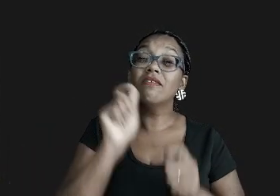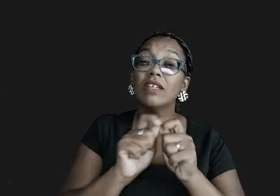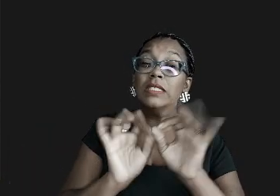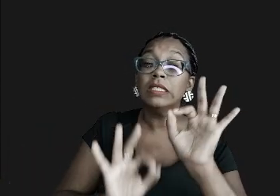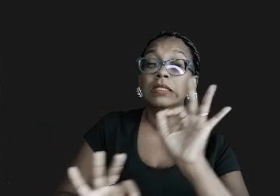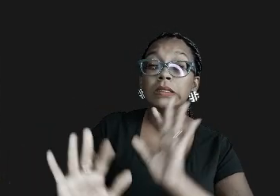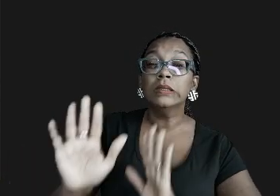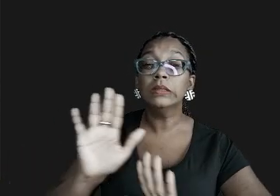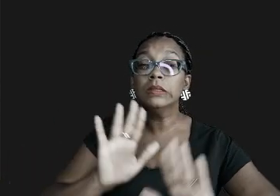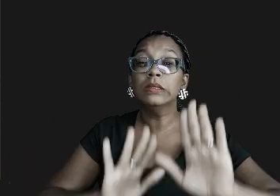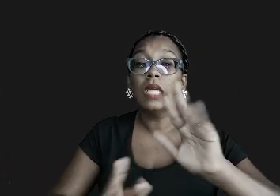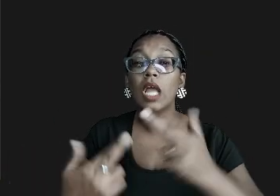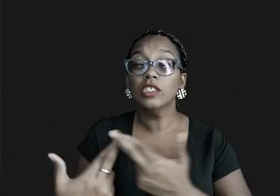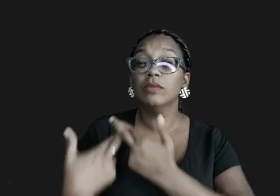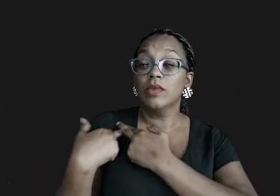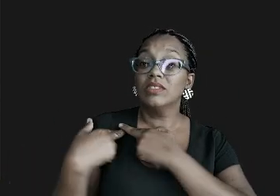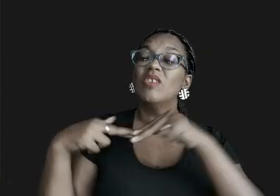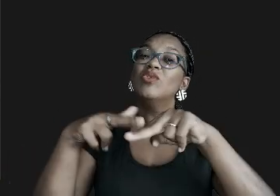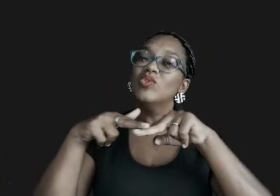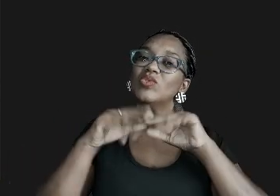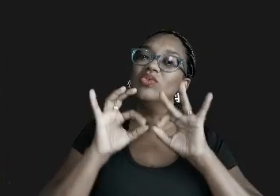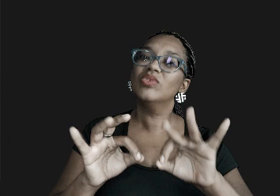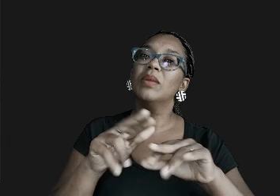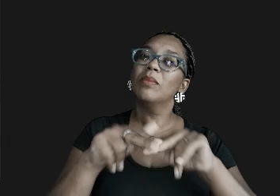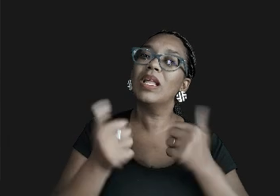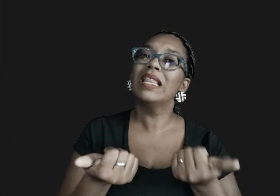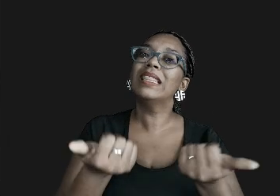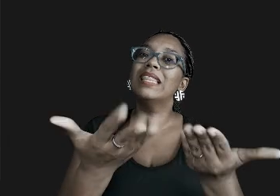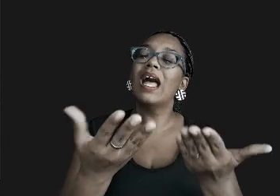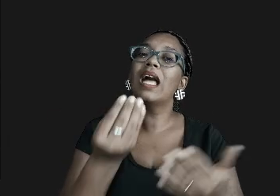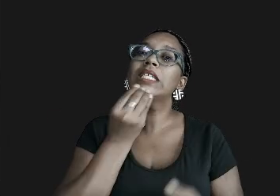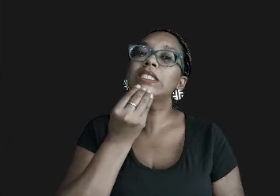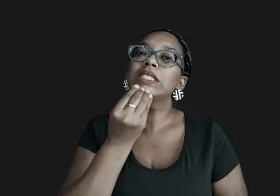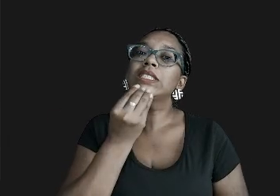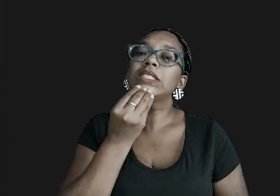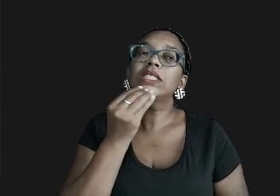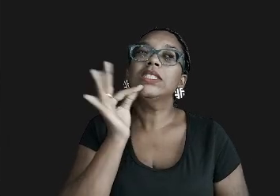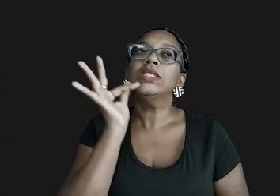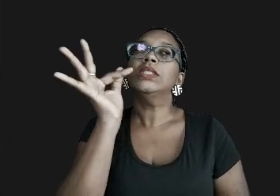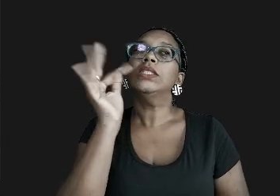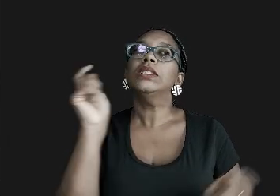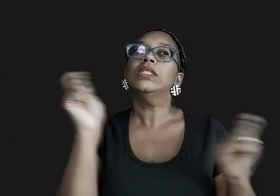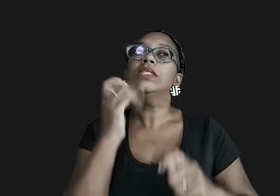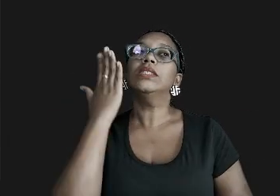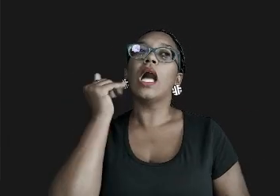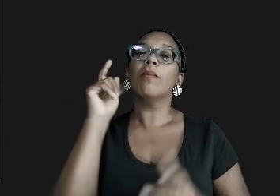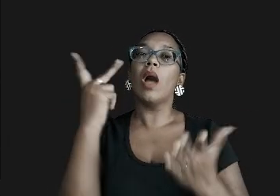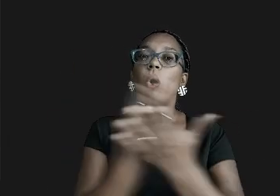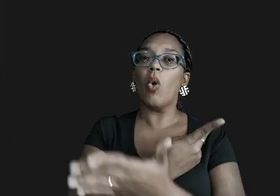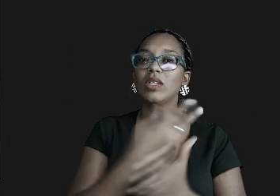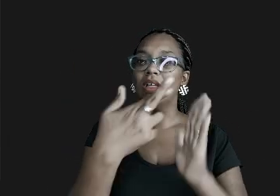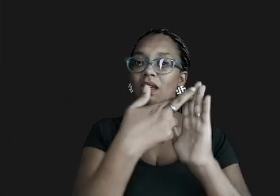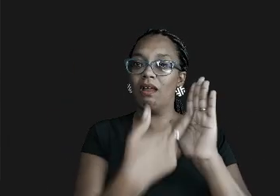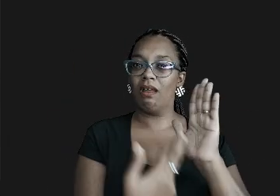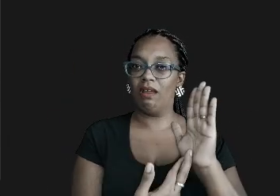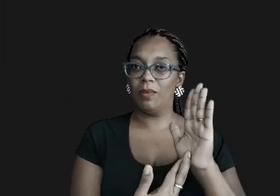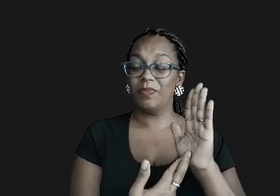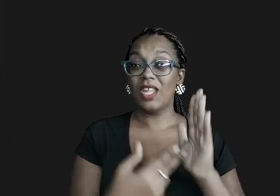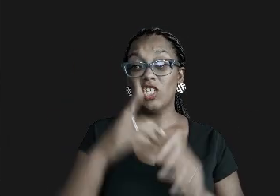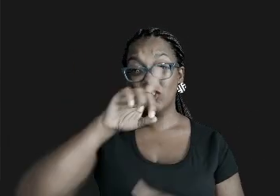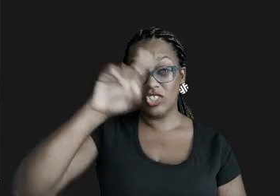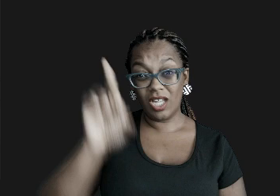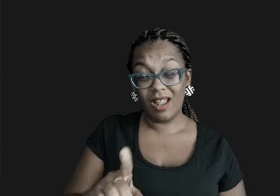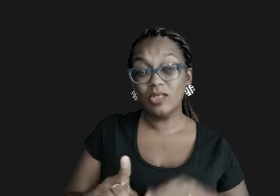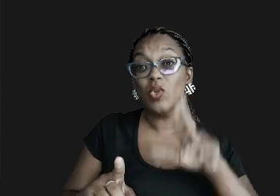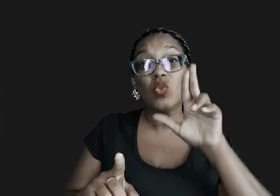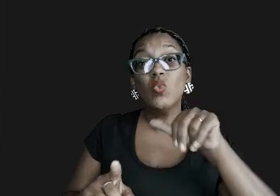cuidadosa e responsável justamente para também trazer previsibilidade para os regulados assim o direito não é